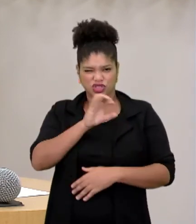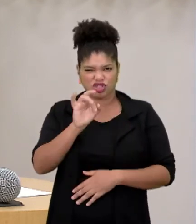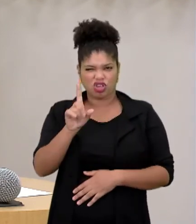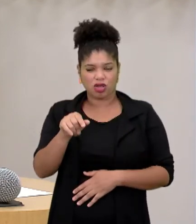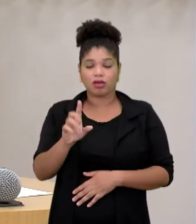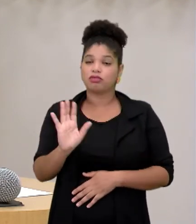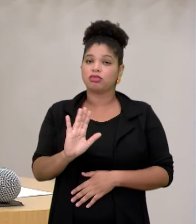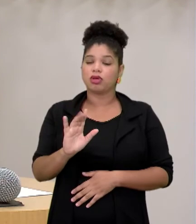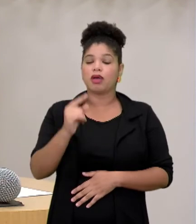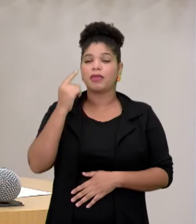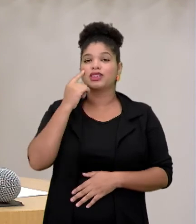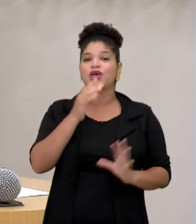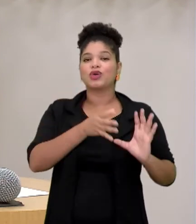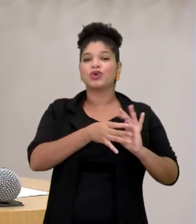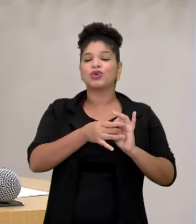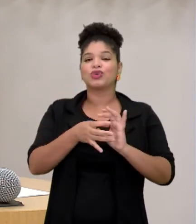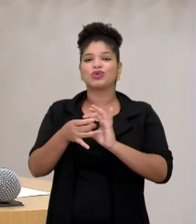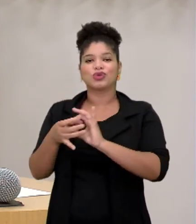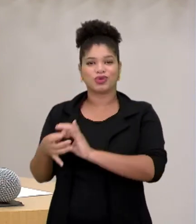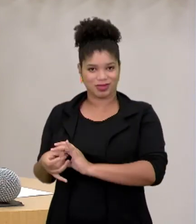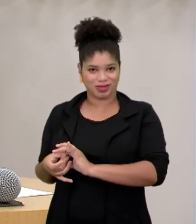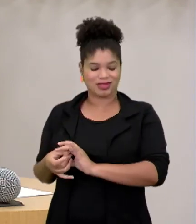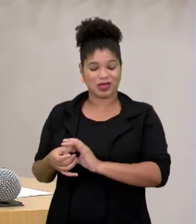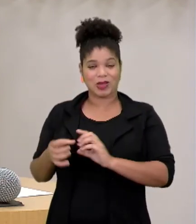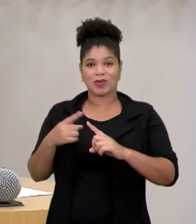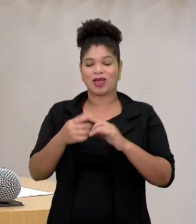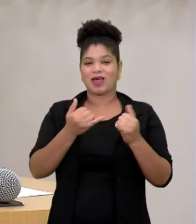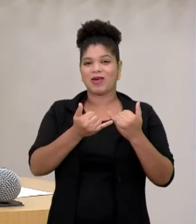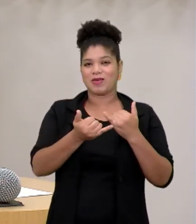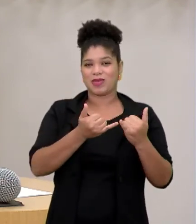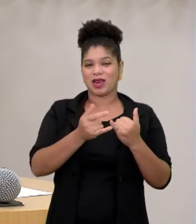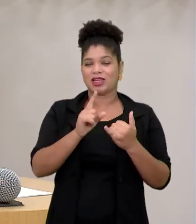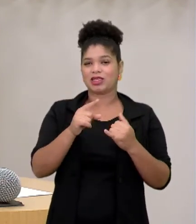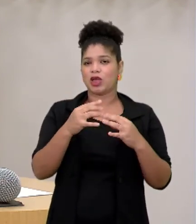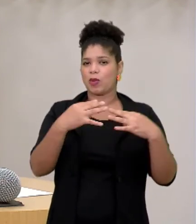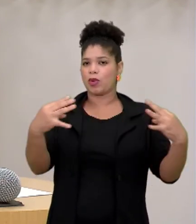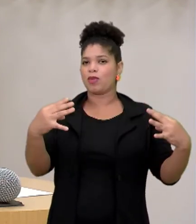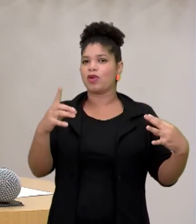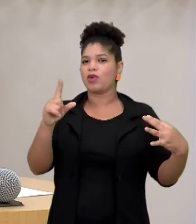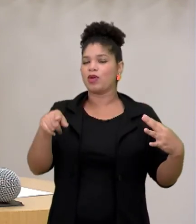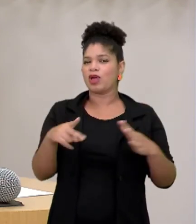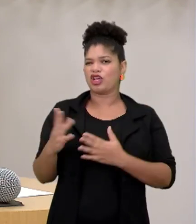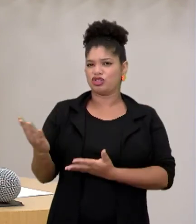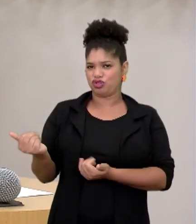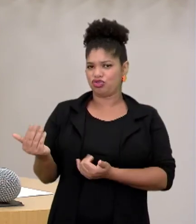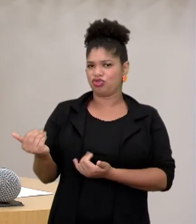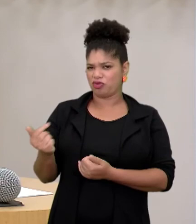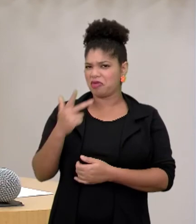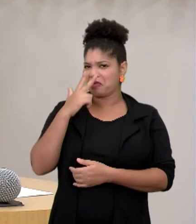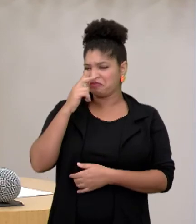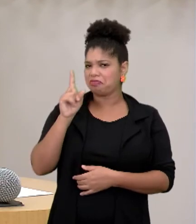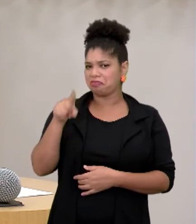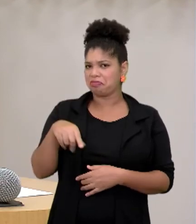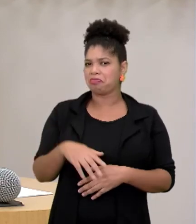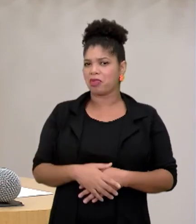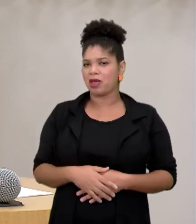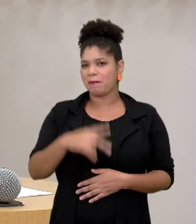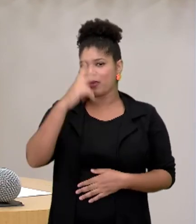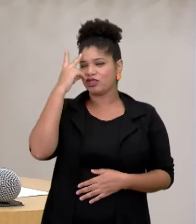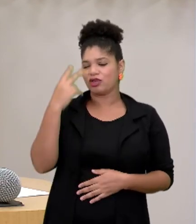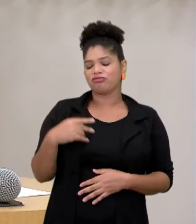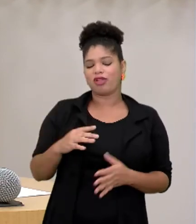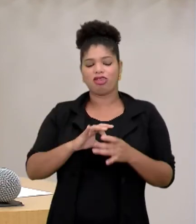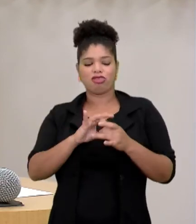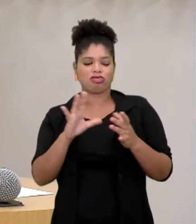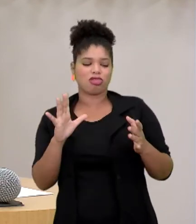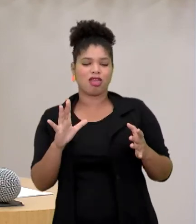eh em todo o contexto. Eh, aparentemente me pareceu um público alvo para jovens, assim, pessoas jovens, despojadas.